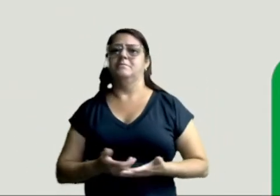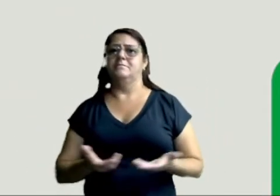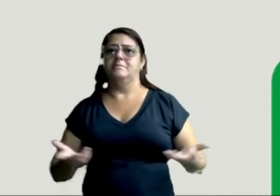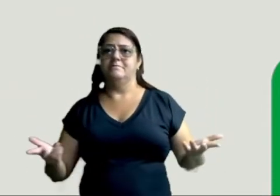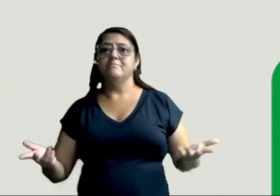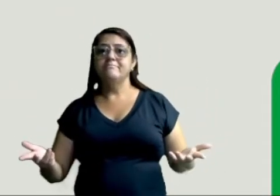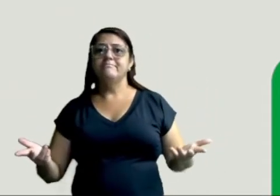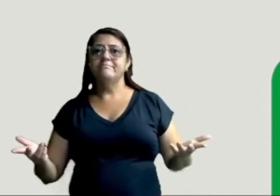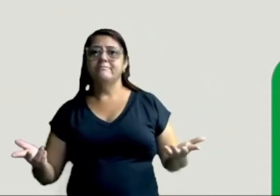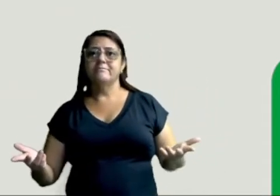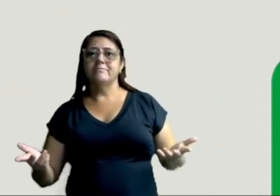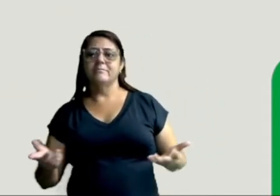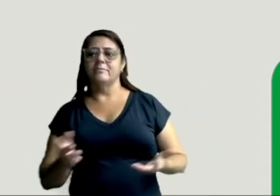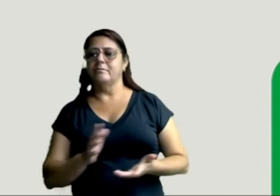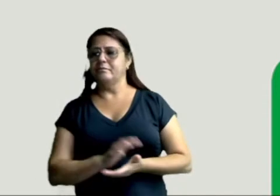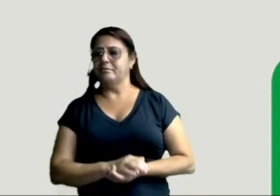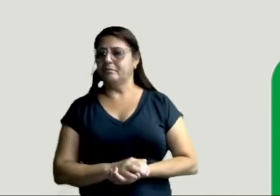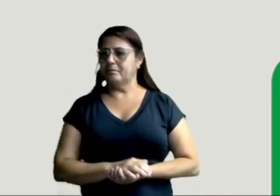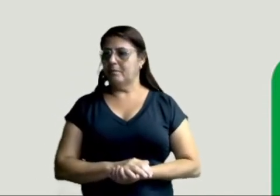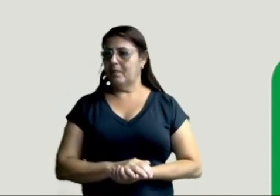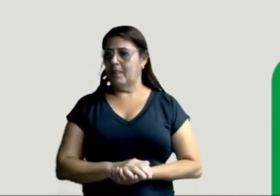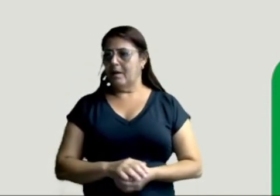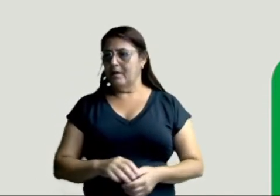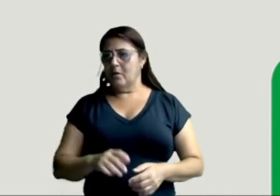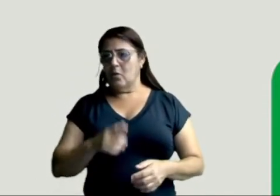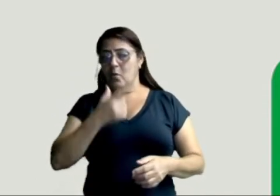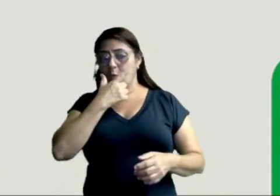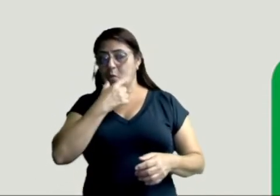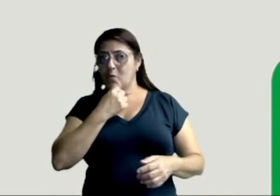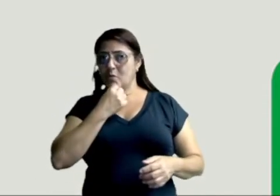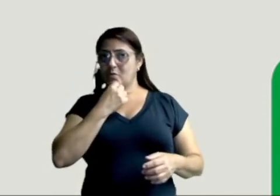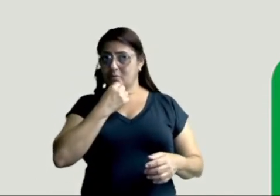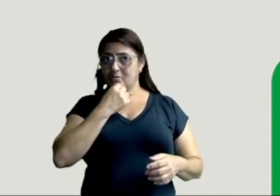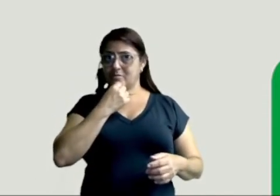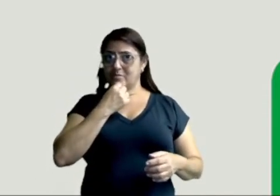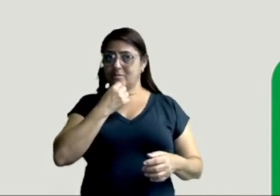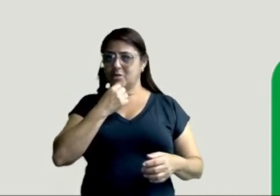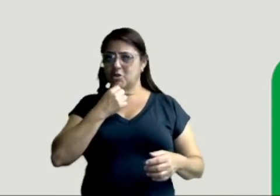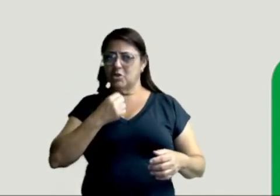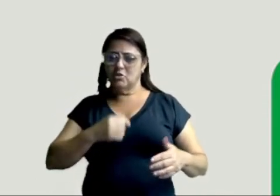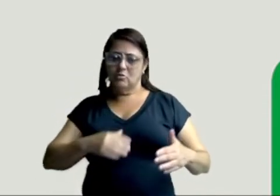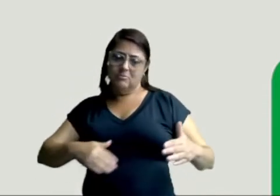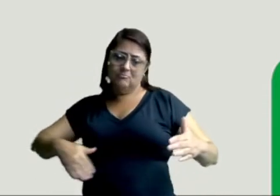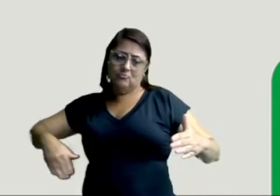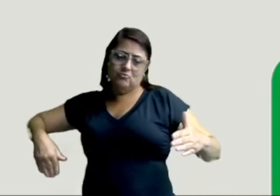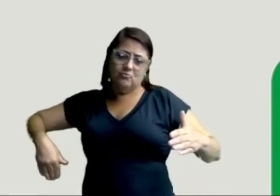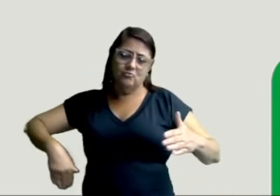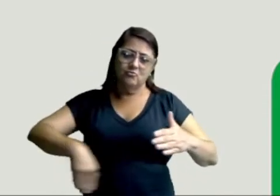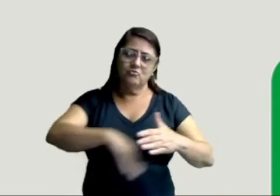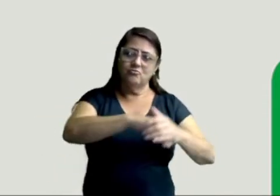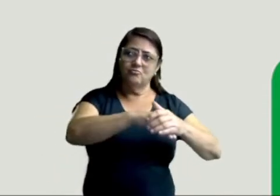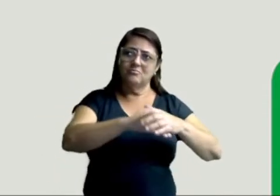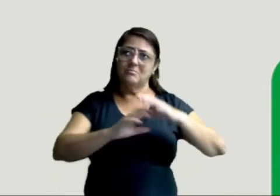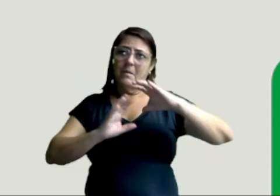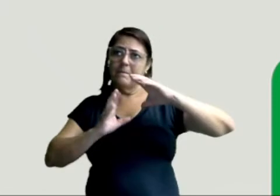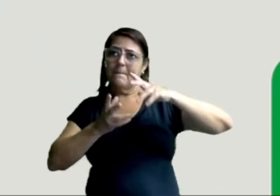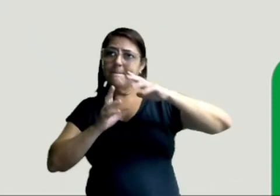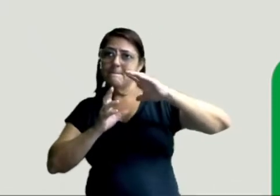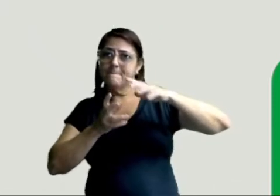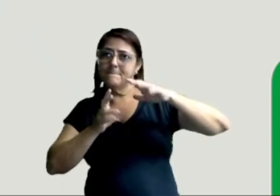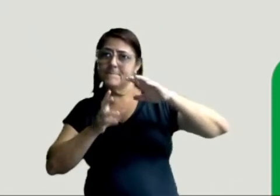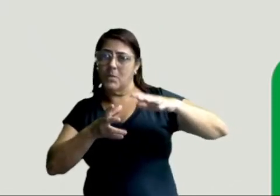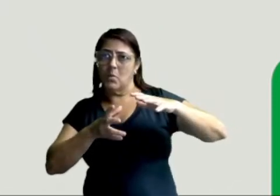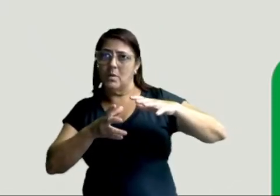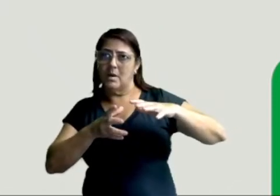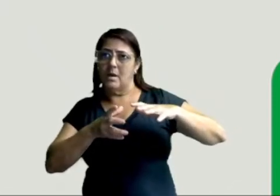aí. Então bater a falta aí. Ele, quando chuta a bola, tá? Ele coloca uma força